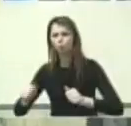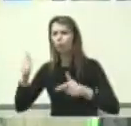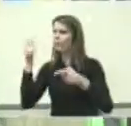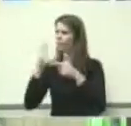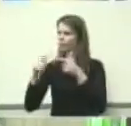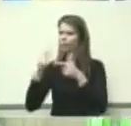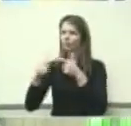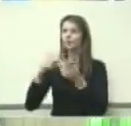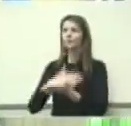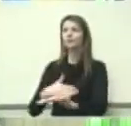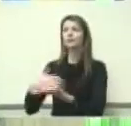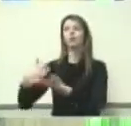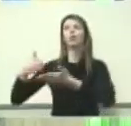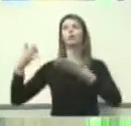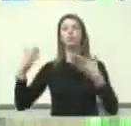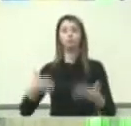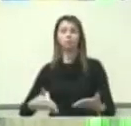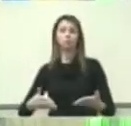dia